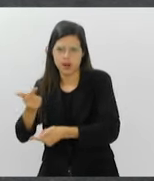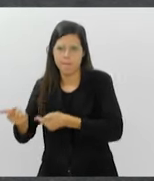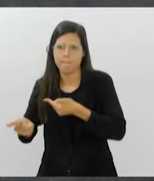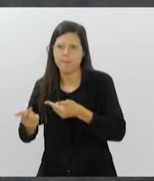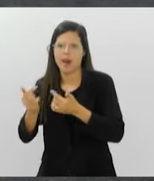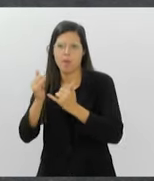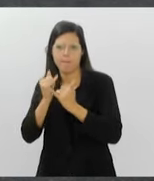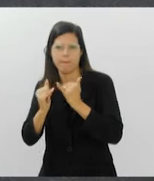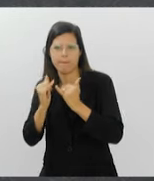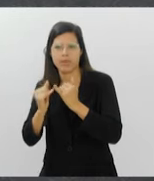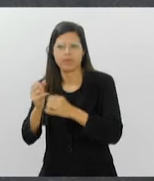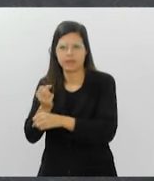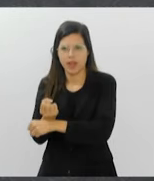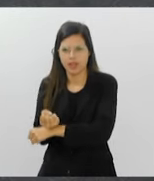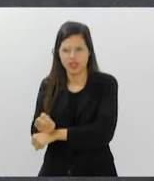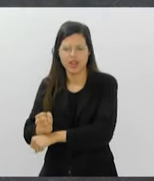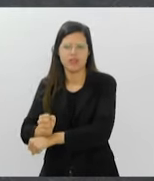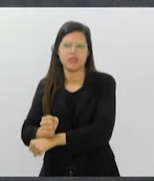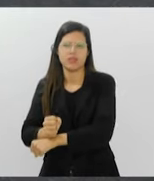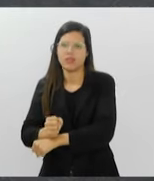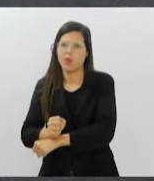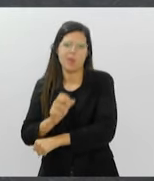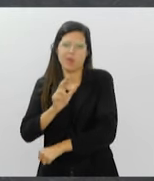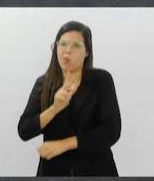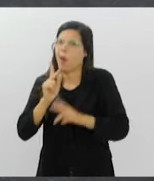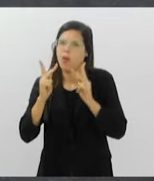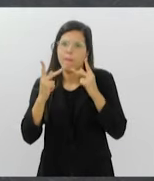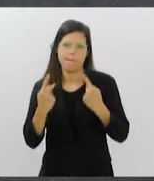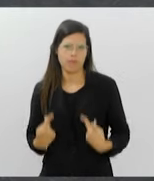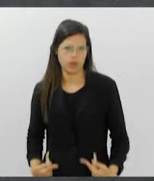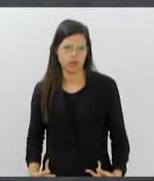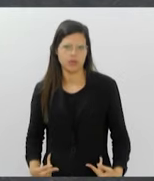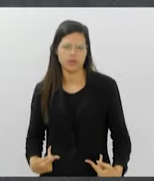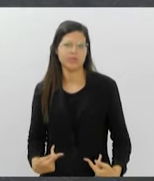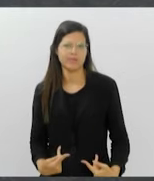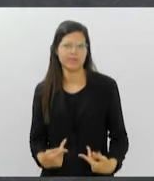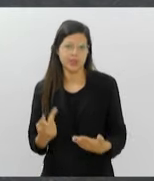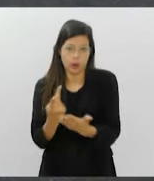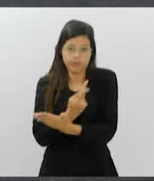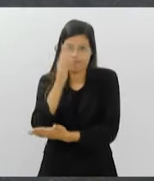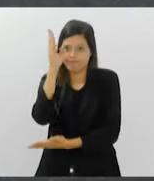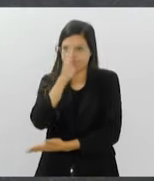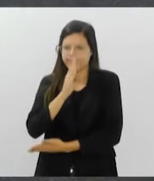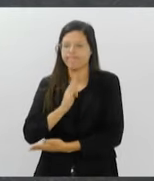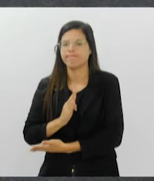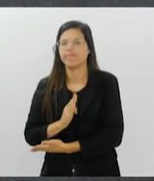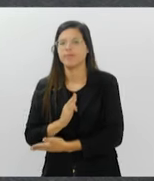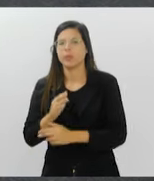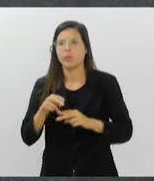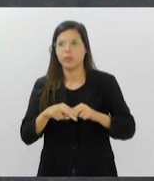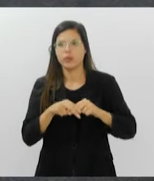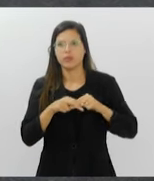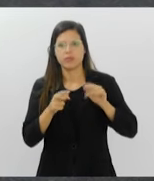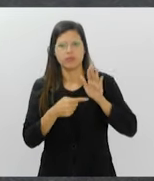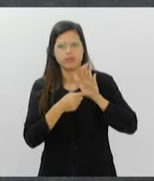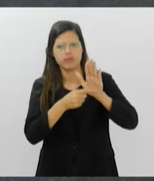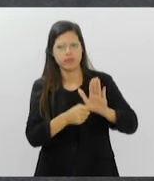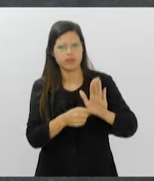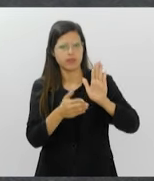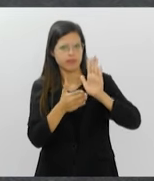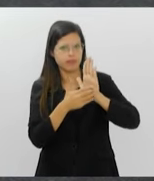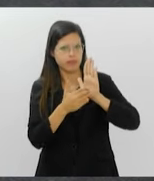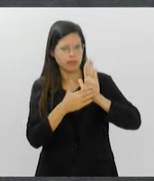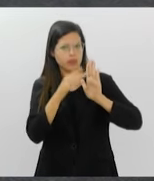escravidão, que é desumanizante em todo o país. Portanto, a apresentação desta proposta se dá